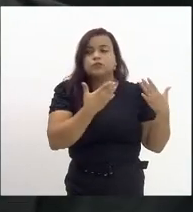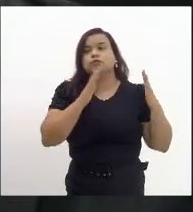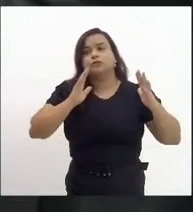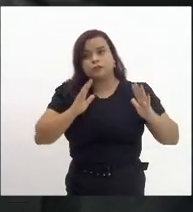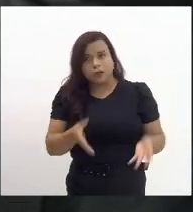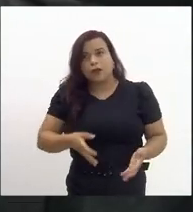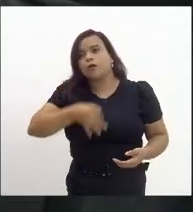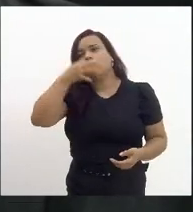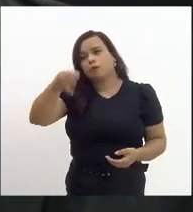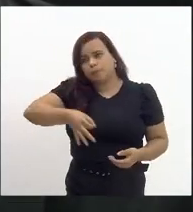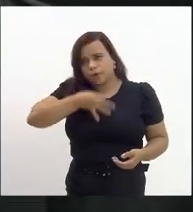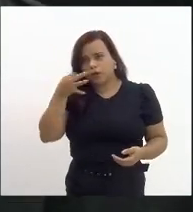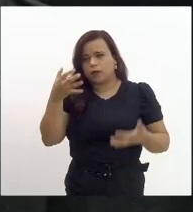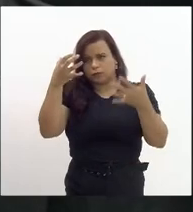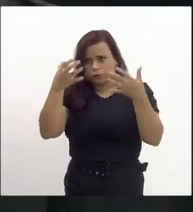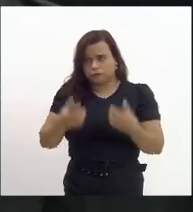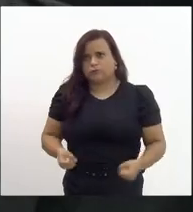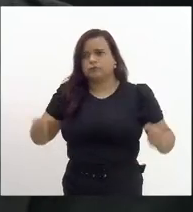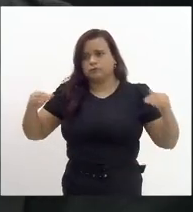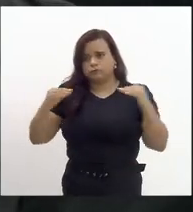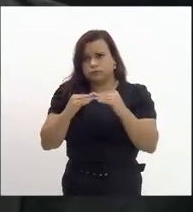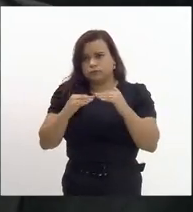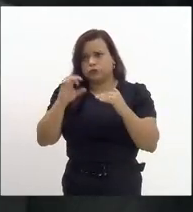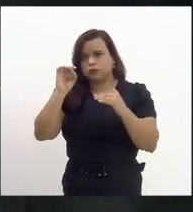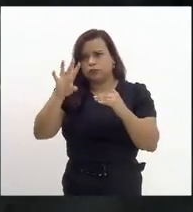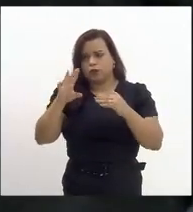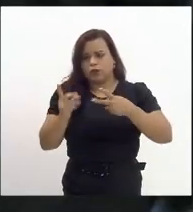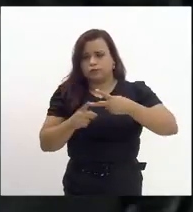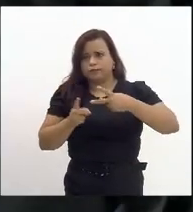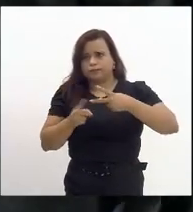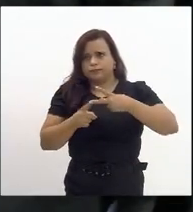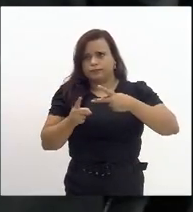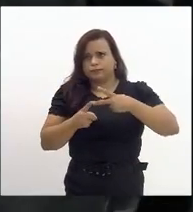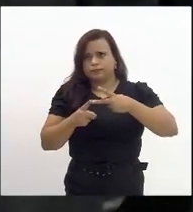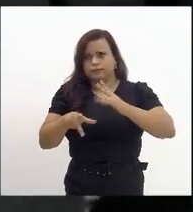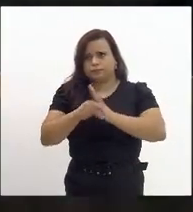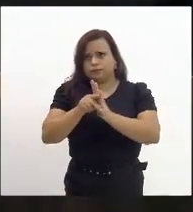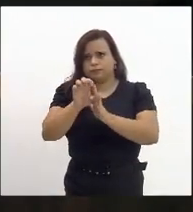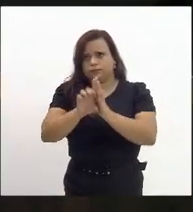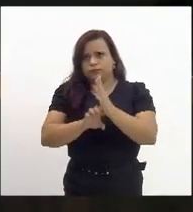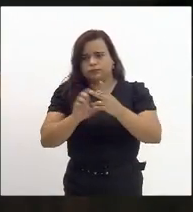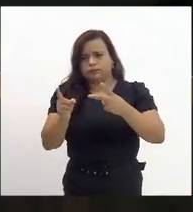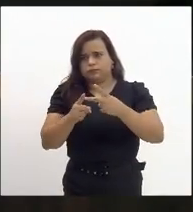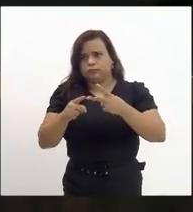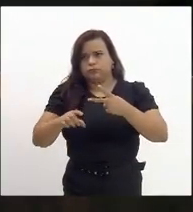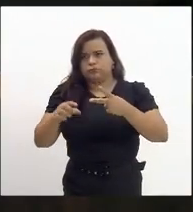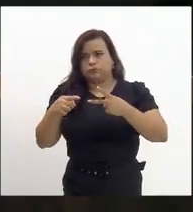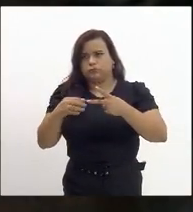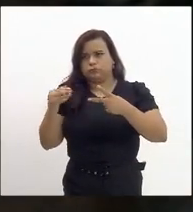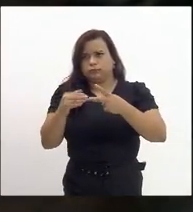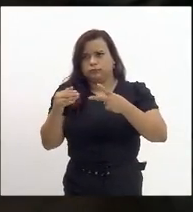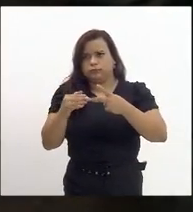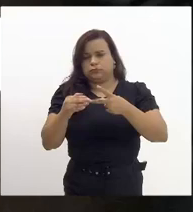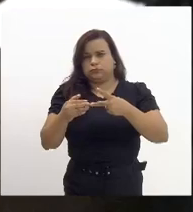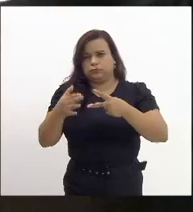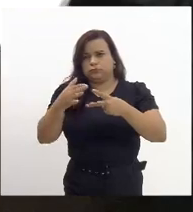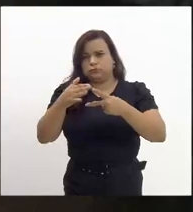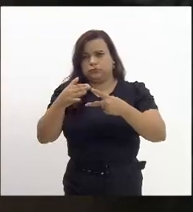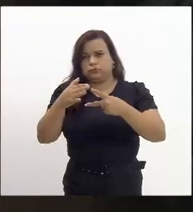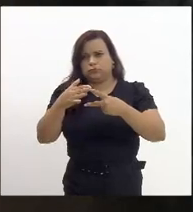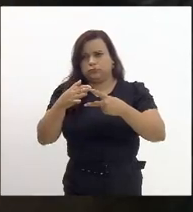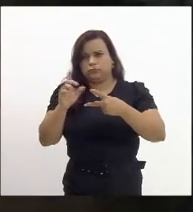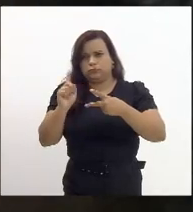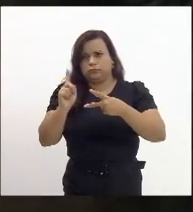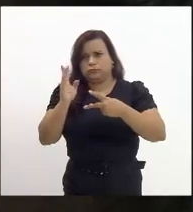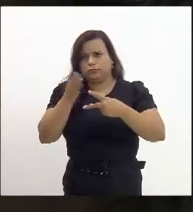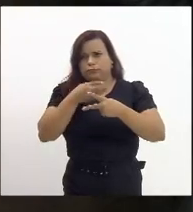dar o parecer favorável somente à emenda 2. Já acordou com ele, então ele tira o voto divergente? Retira o voto, é o deputado Luiz